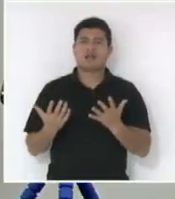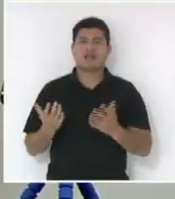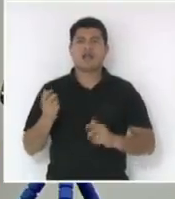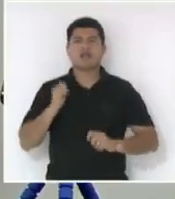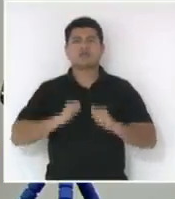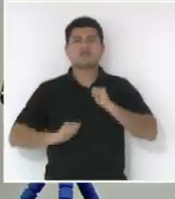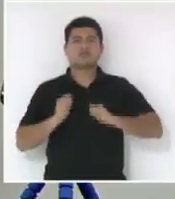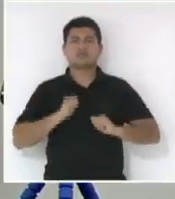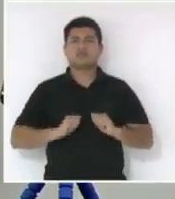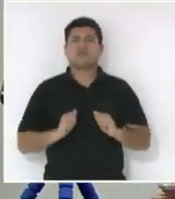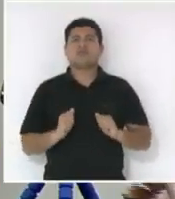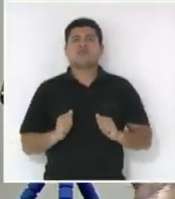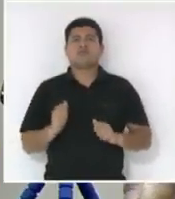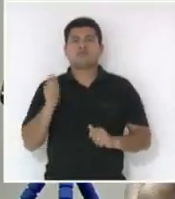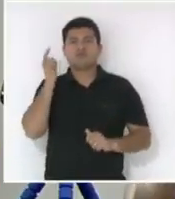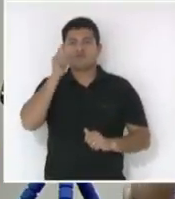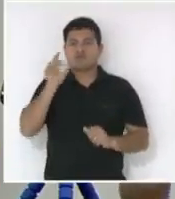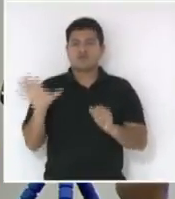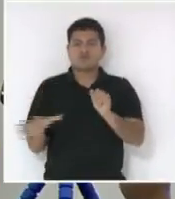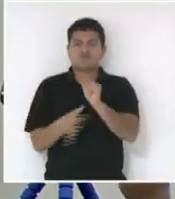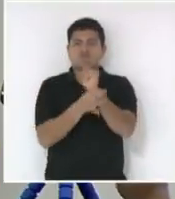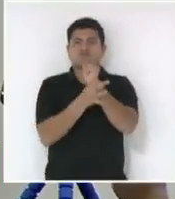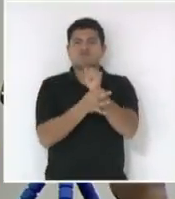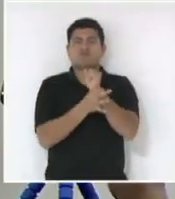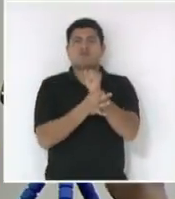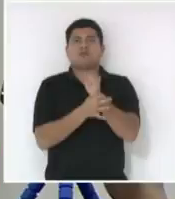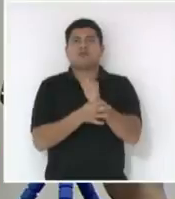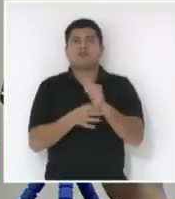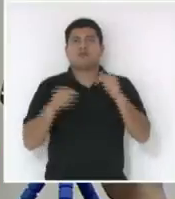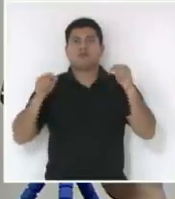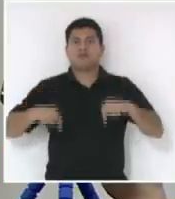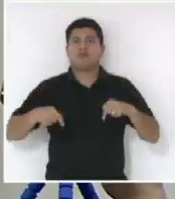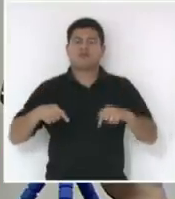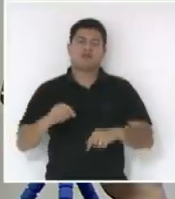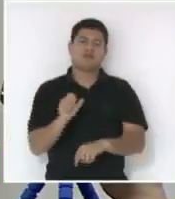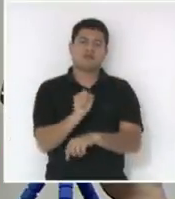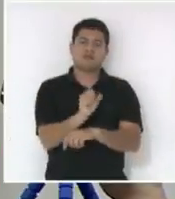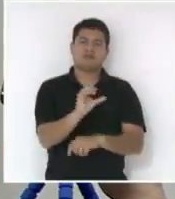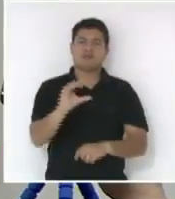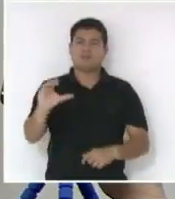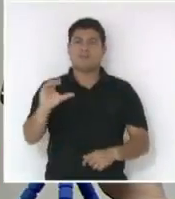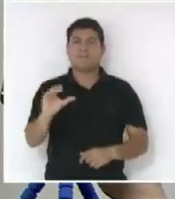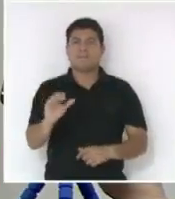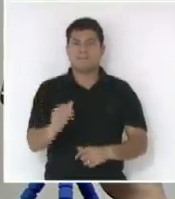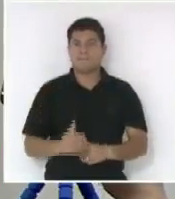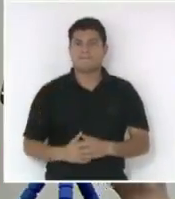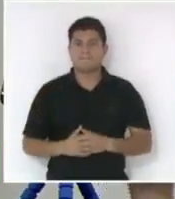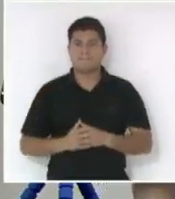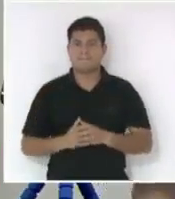de um aporte de um porto seguro, que é o nosso querido Estado de Santa Catarina.